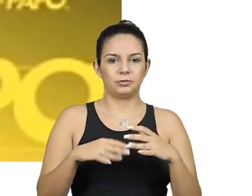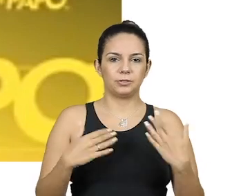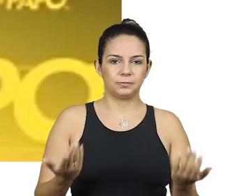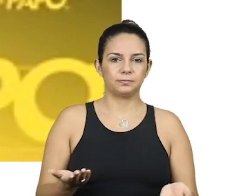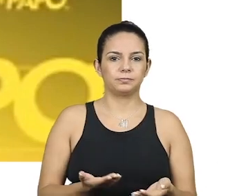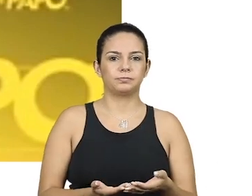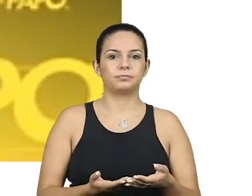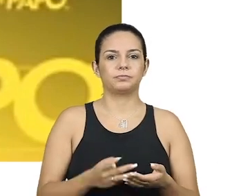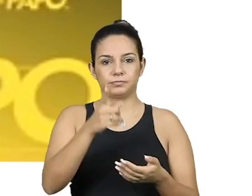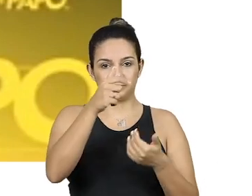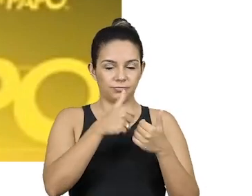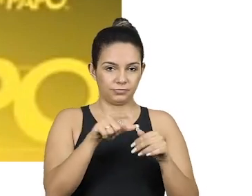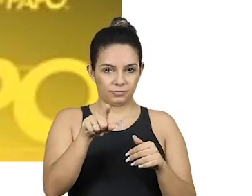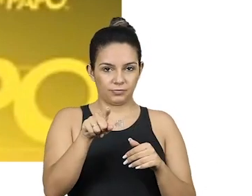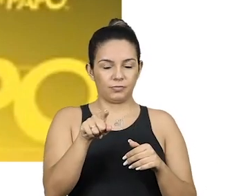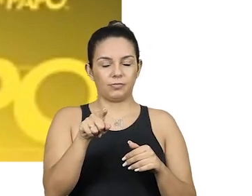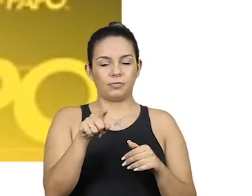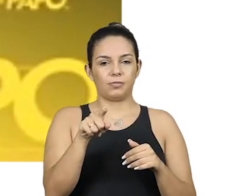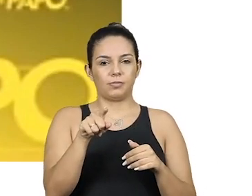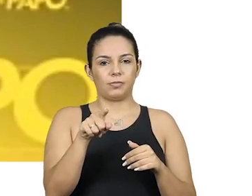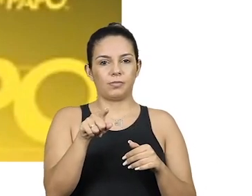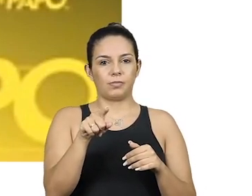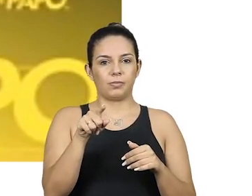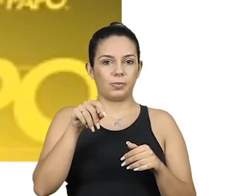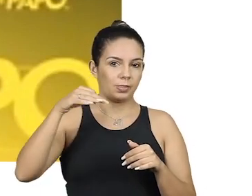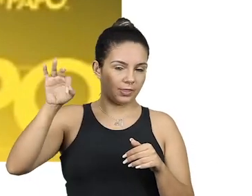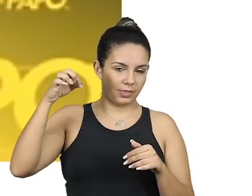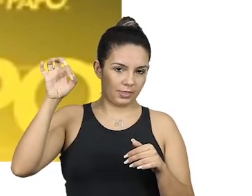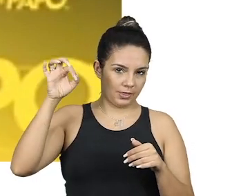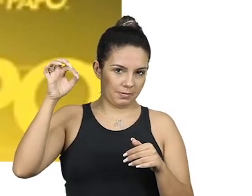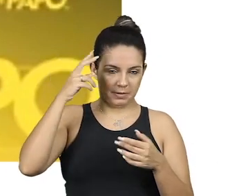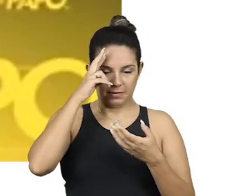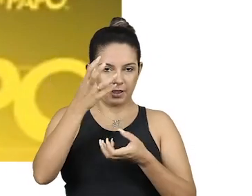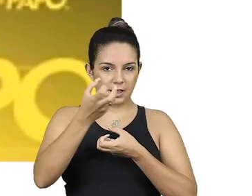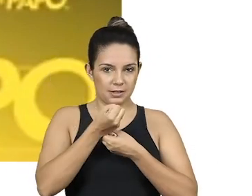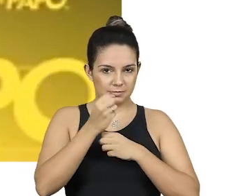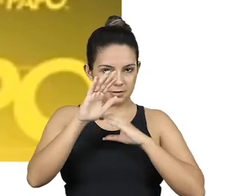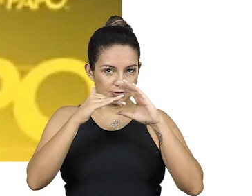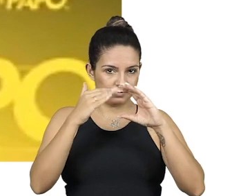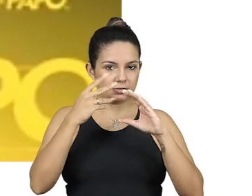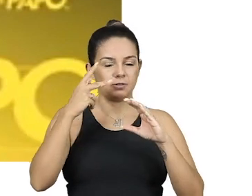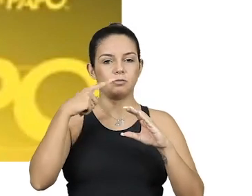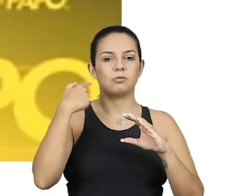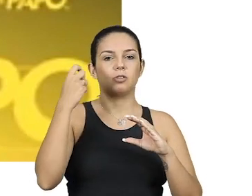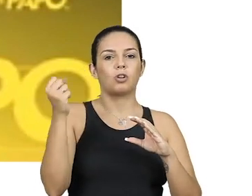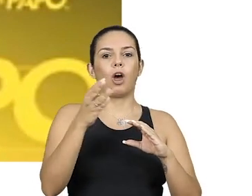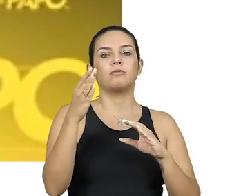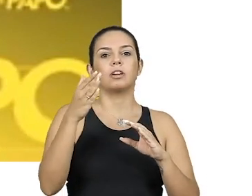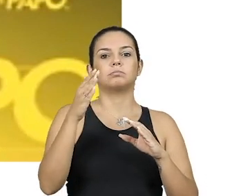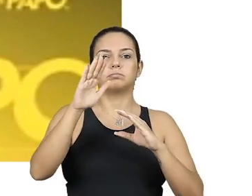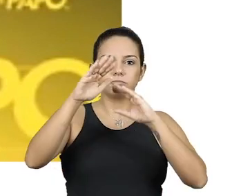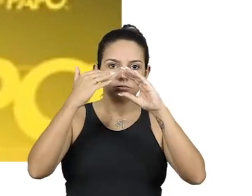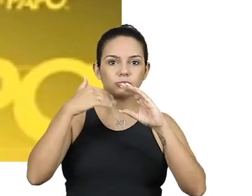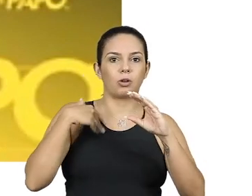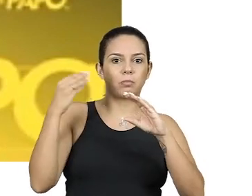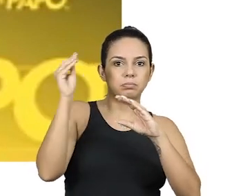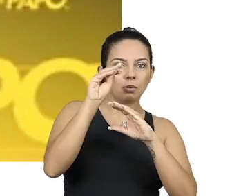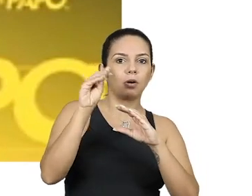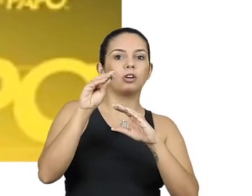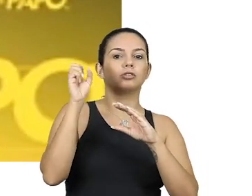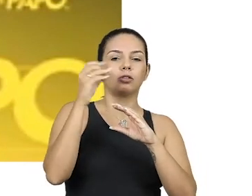Então, você que está aí, marca esse sininho aí para receber as próximas programações e inscreva-se